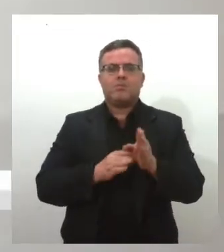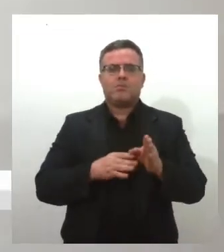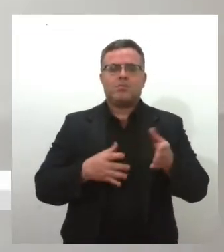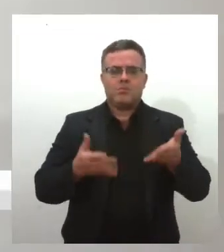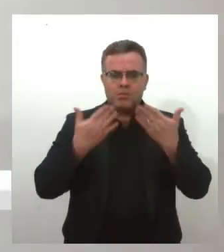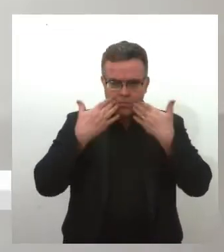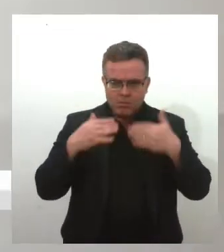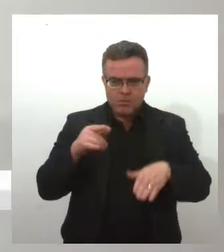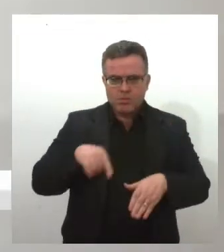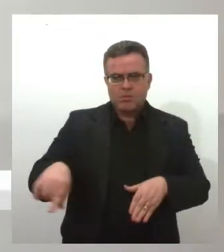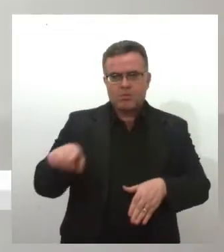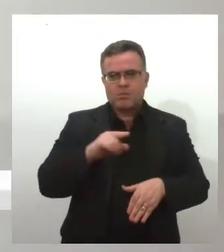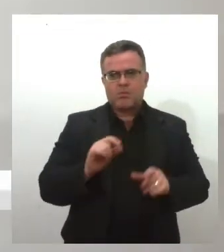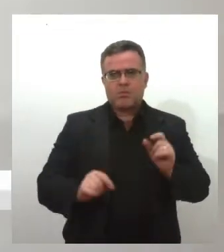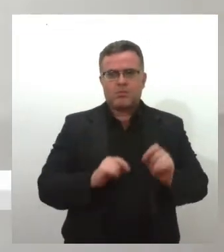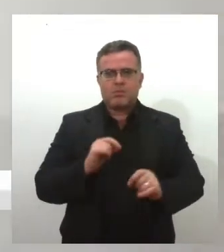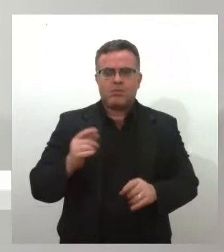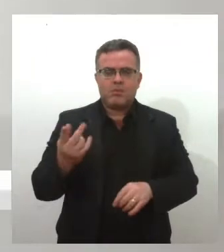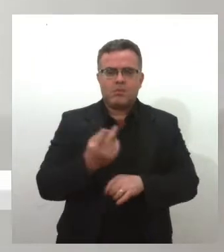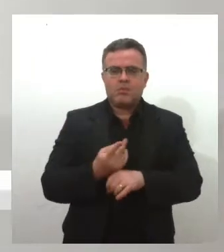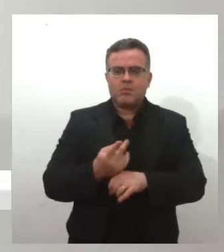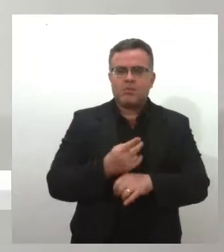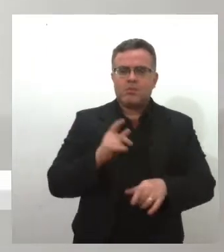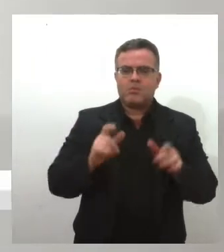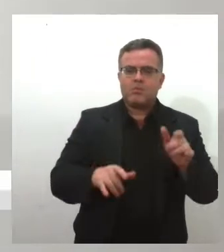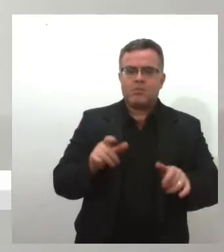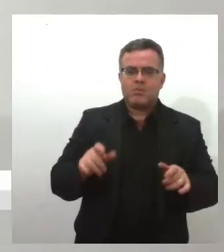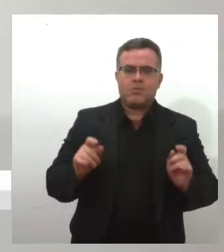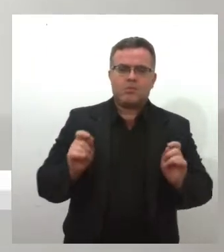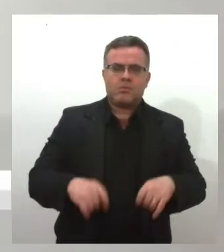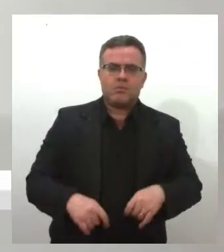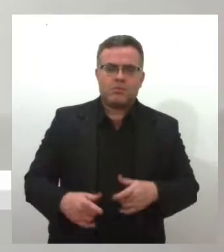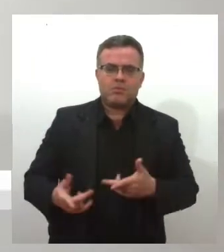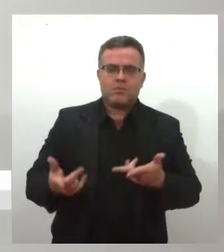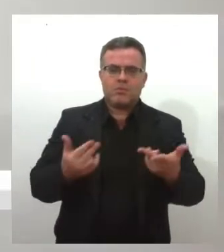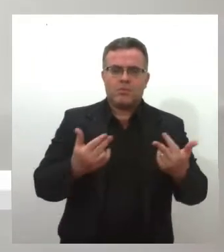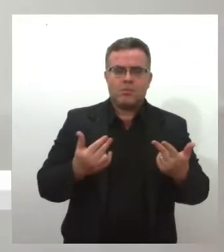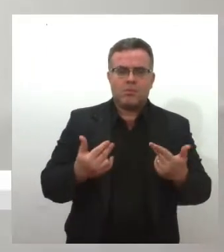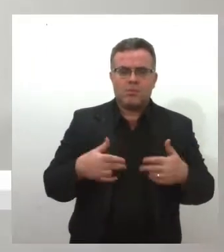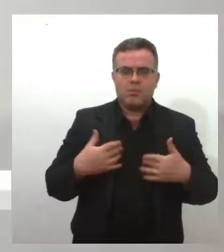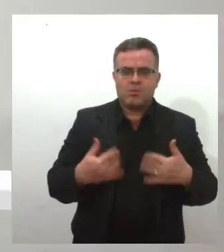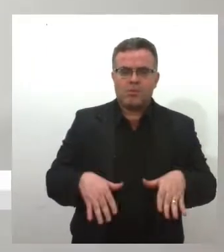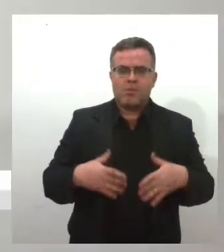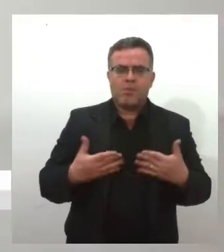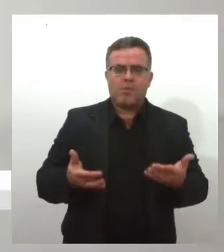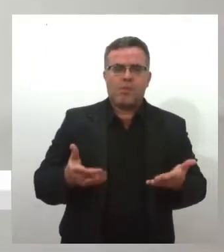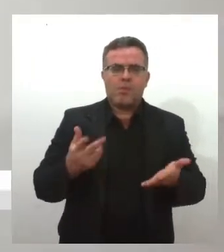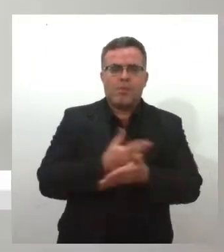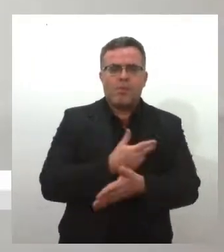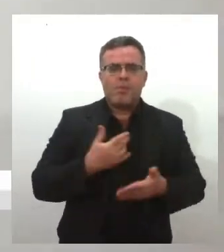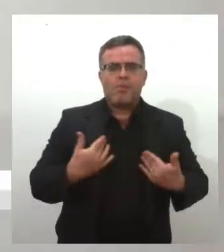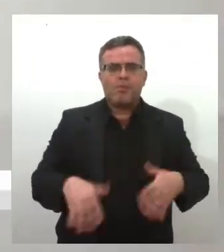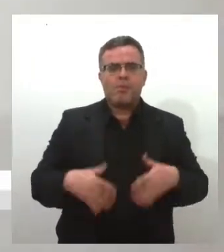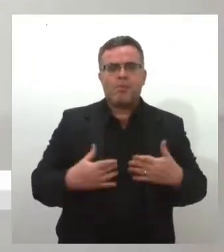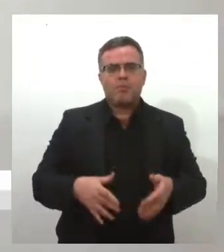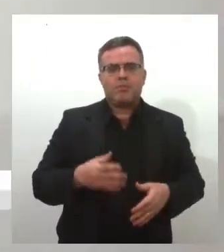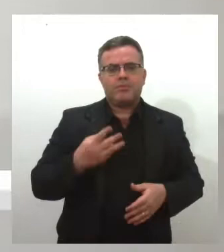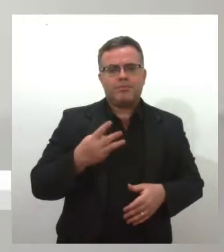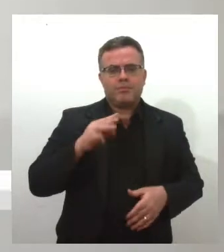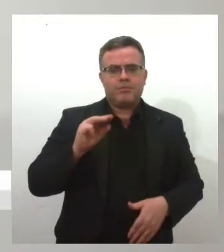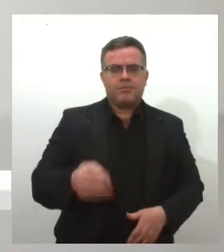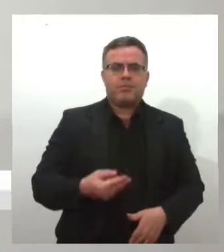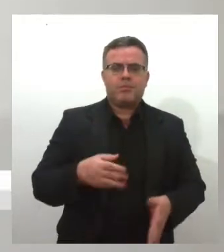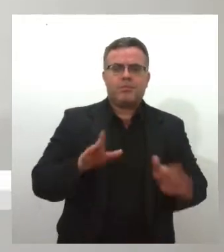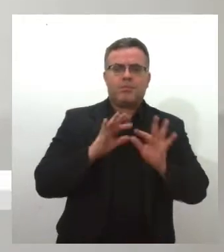você também comece a procurar pessoas que também estão fazendo isso, né? Na ocasião, eram cerca de 3 mil